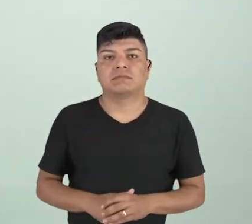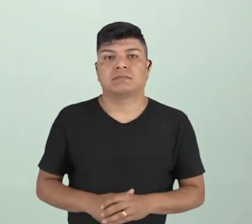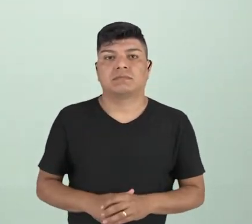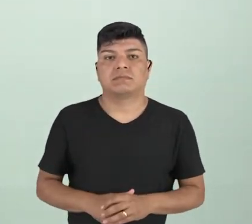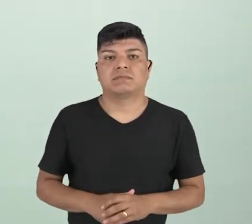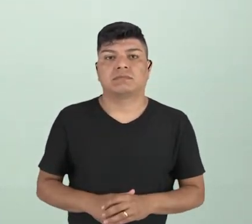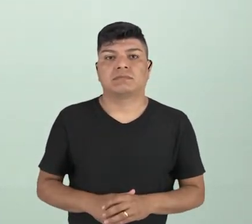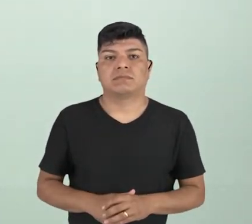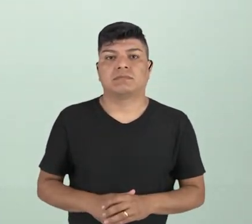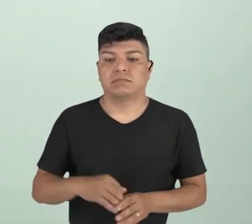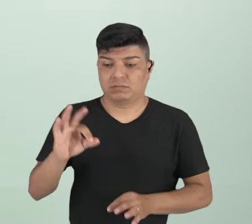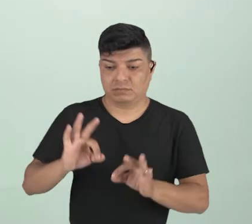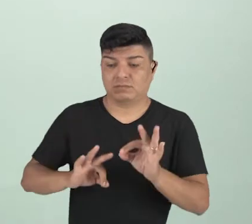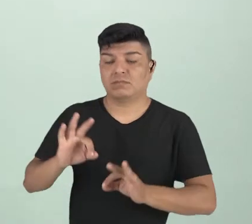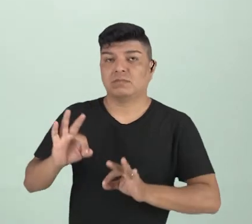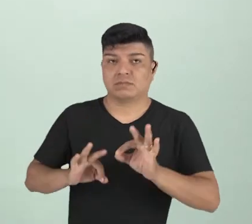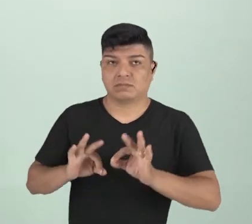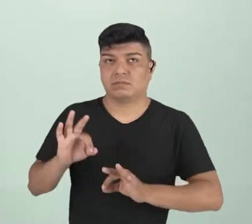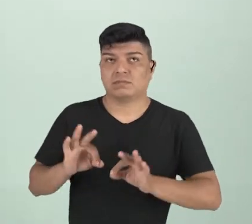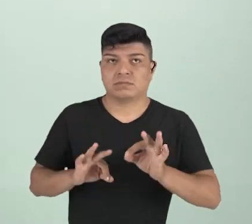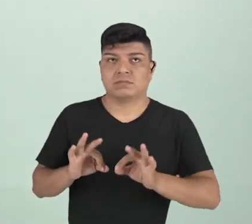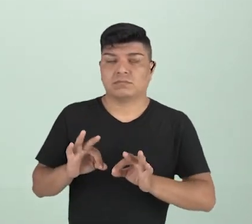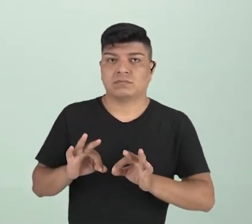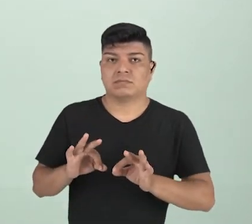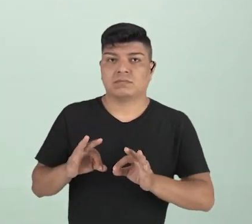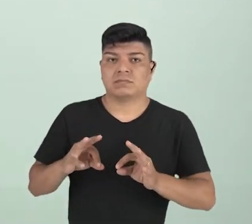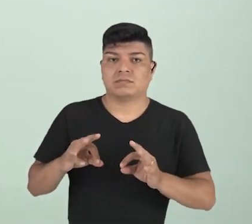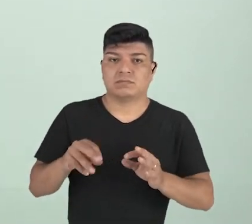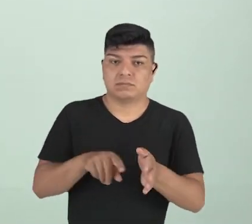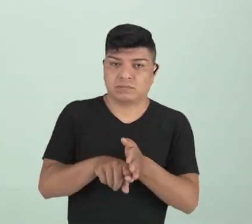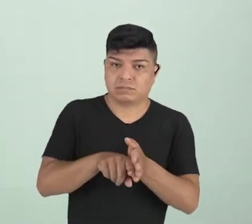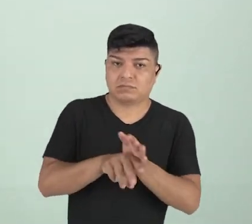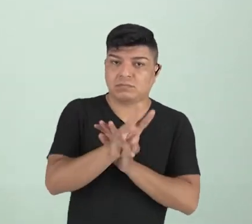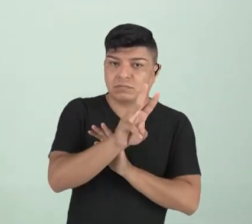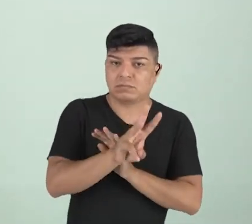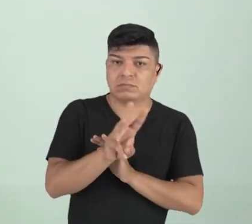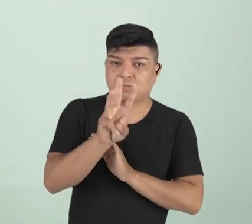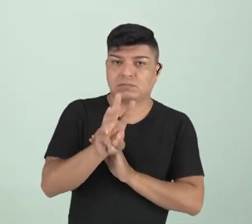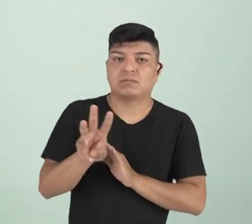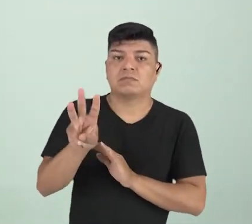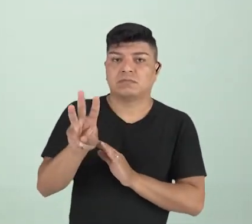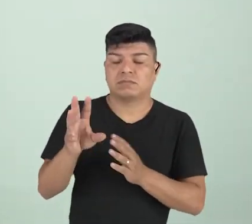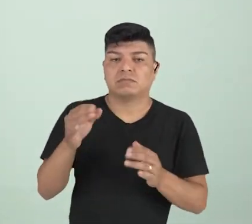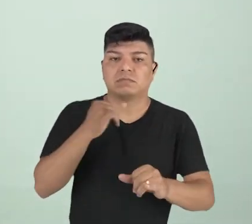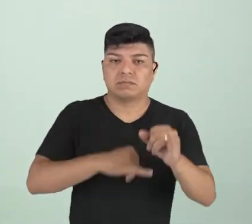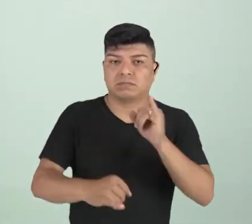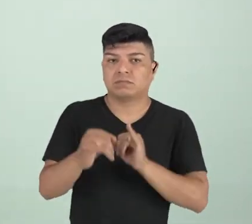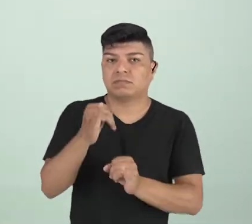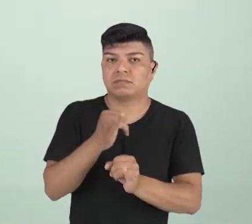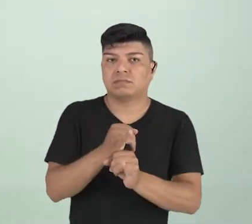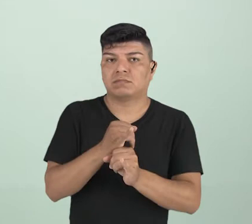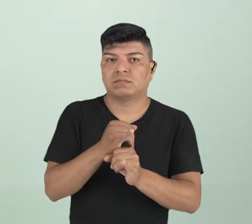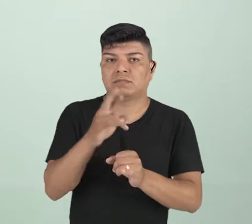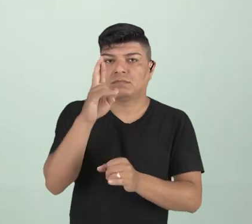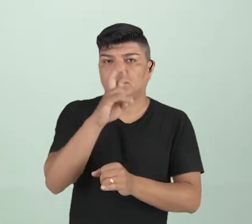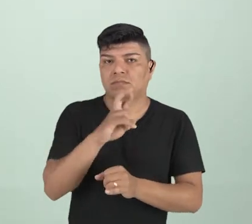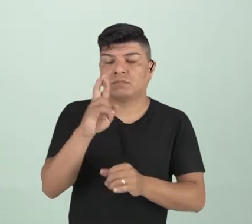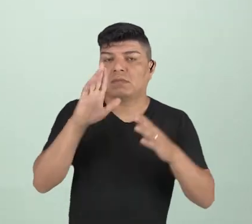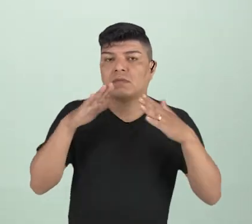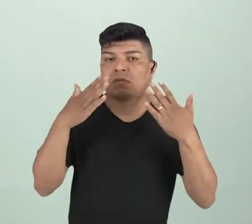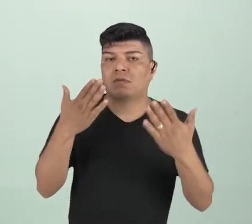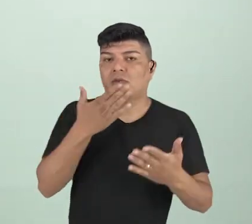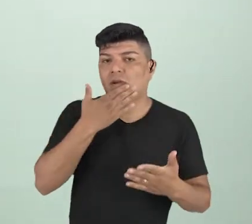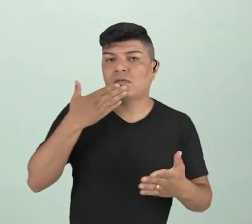hora de formular, de colocar a sua pesquisa na internet. E você deve verificar qual a